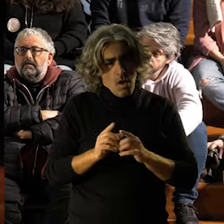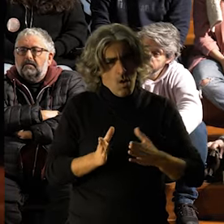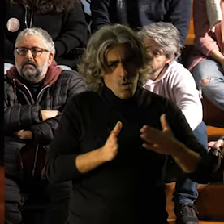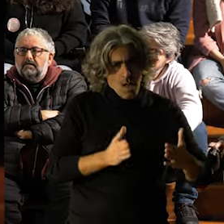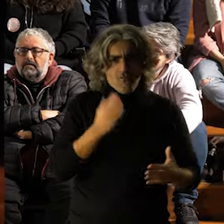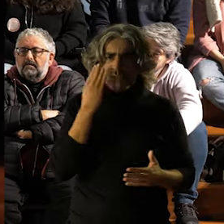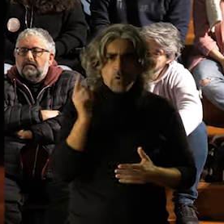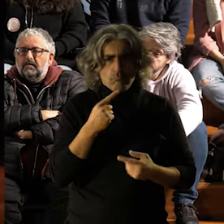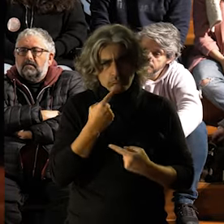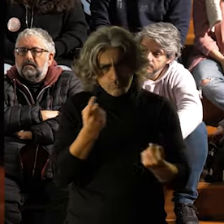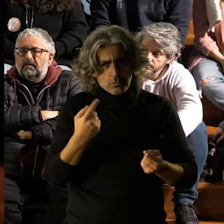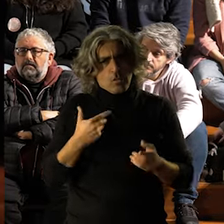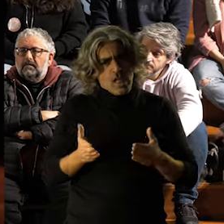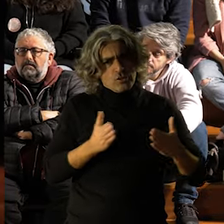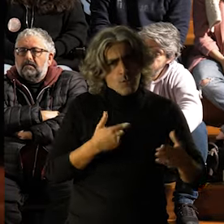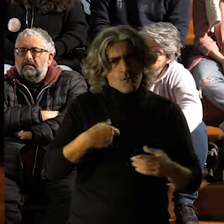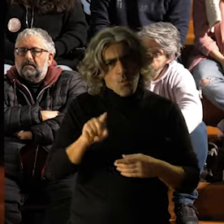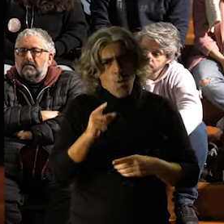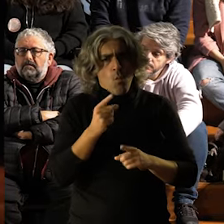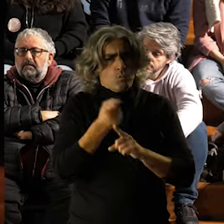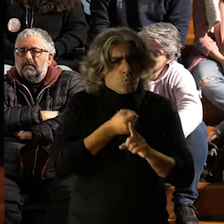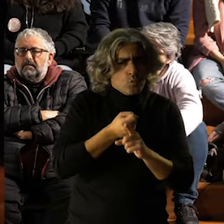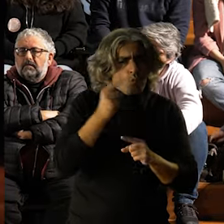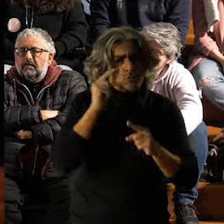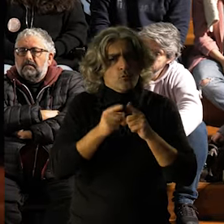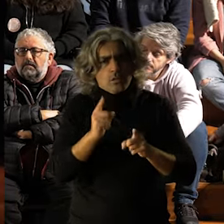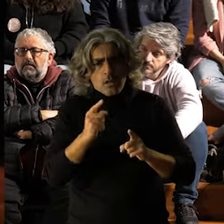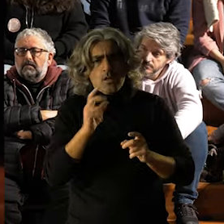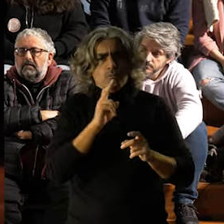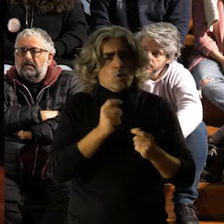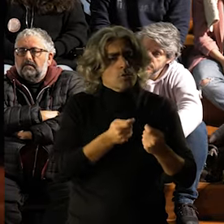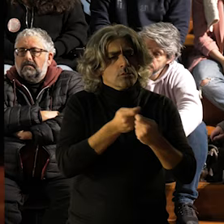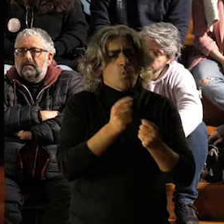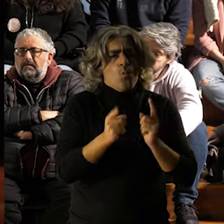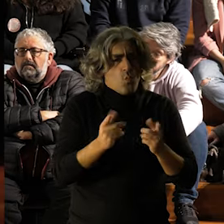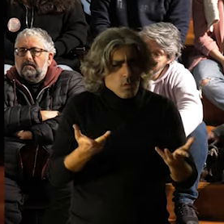tenha vergonha de dizer de que lado está, ao que vai, de porque luta, porque povo luta, porque responde.